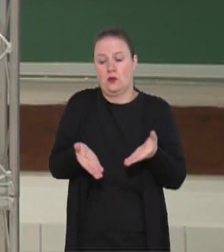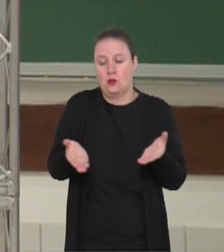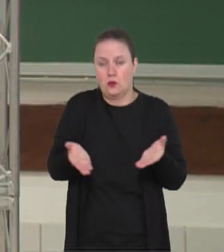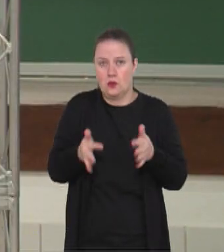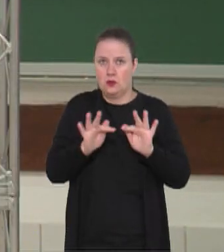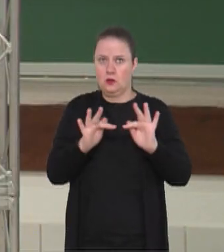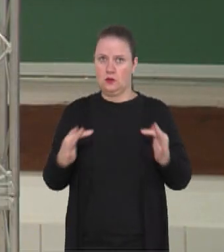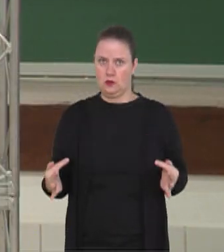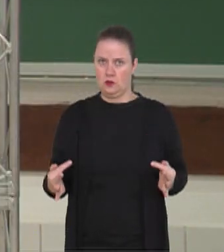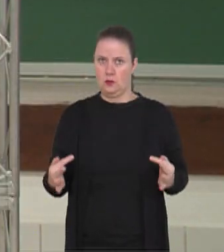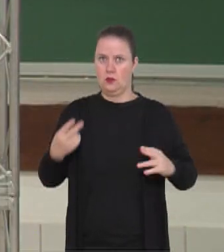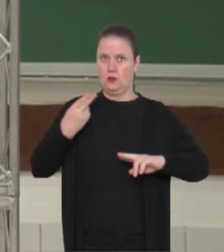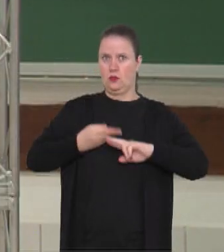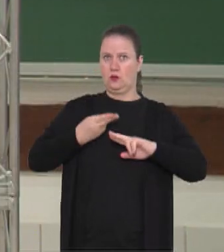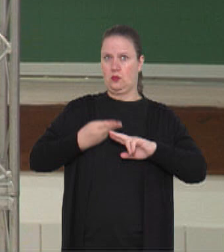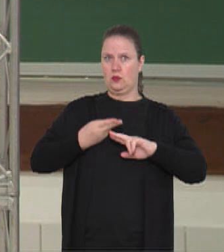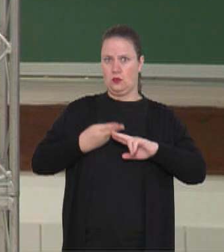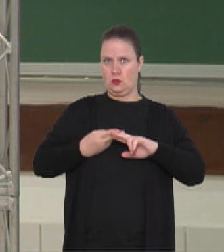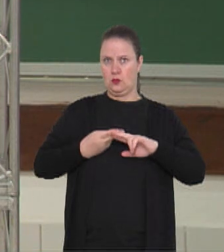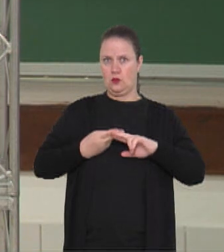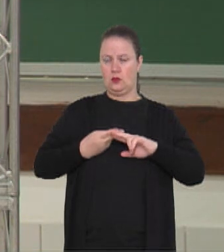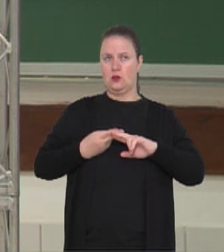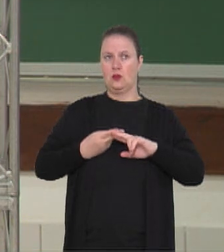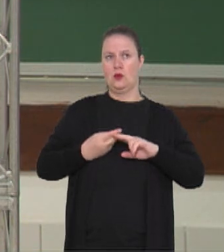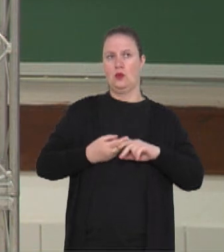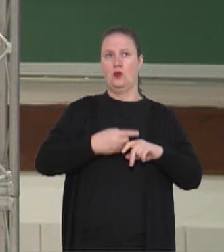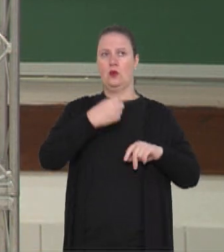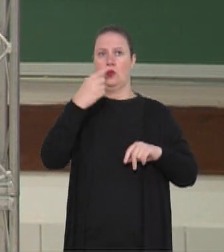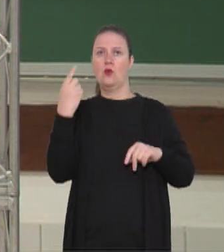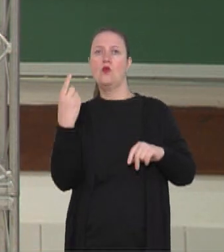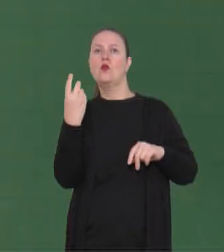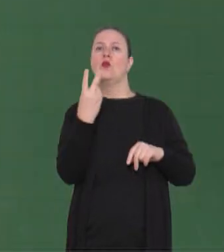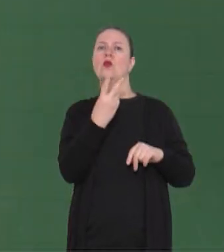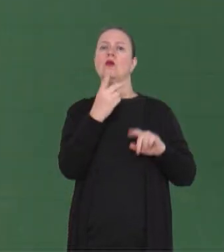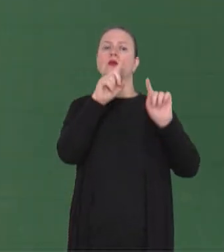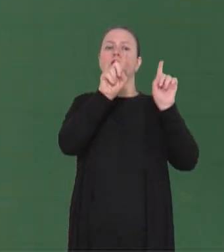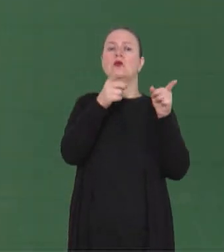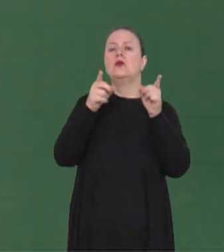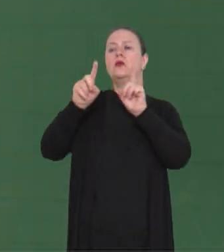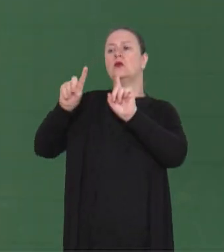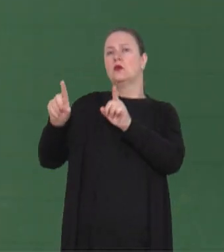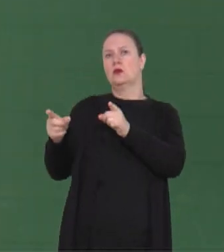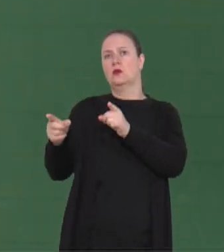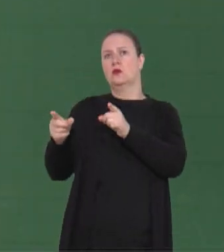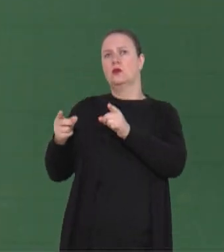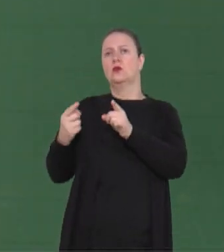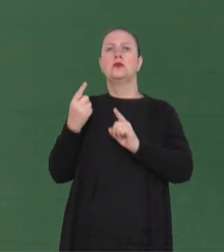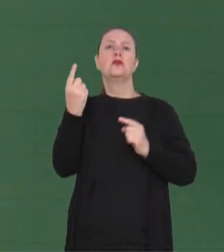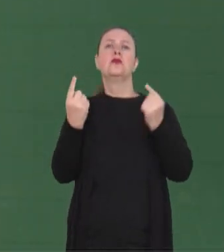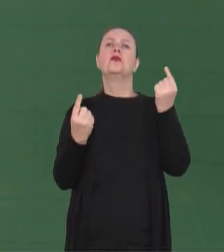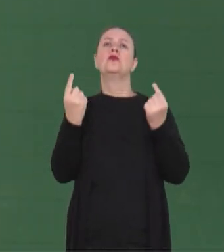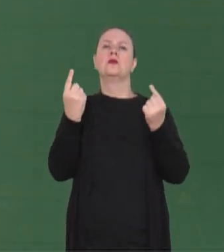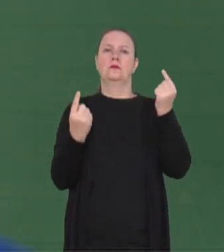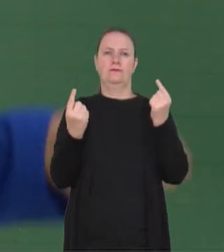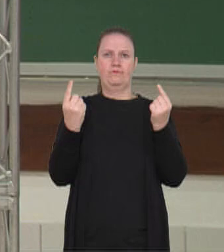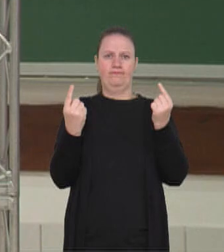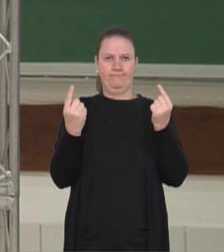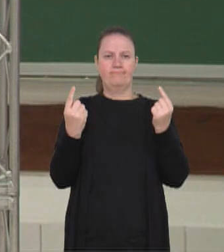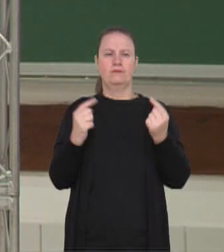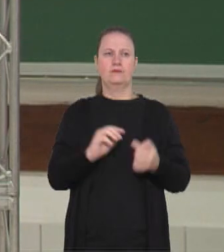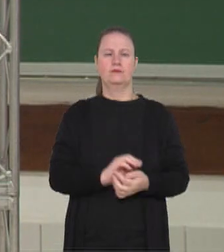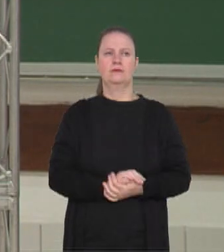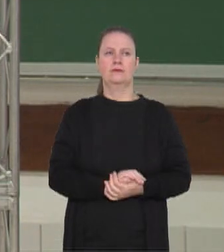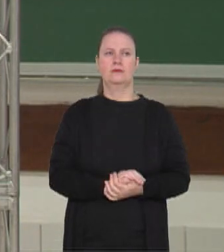sendo usados nos ecofacts ou nas ecotips, nos fatos ecológicos ou nas dicas ecológicas.